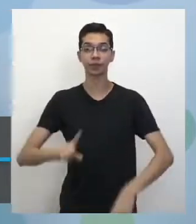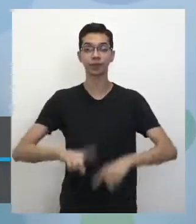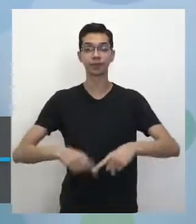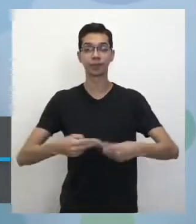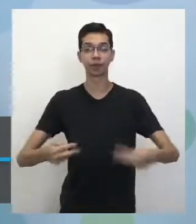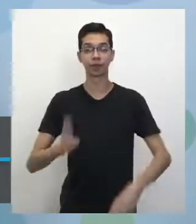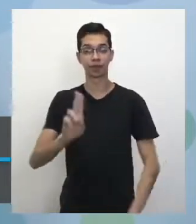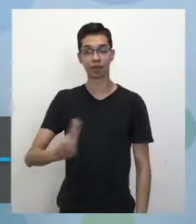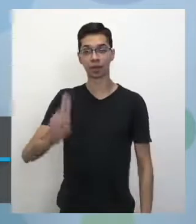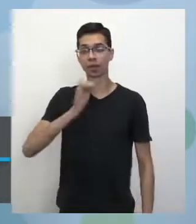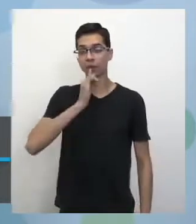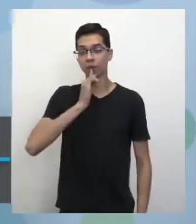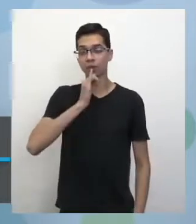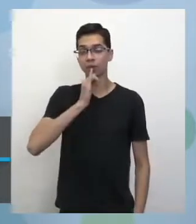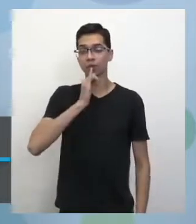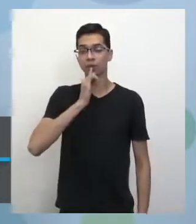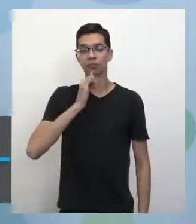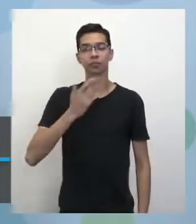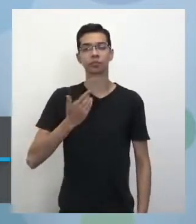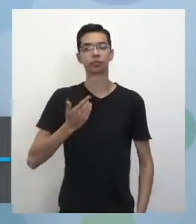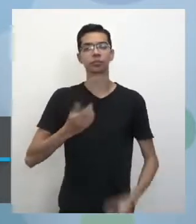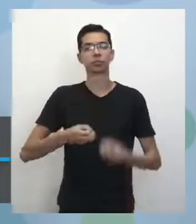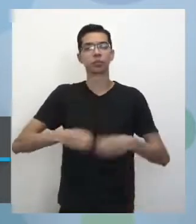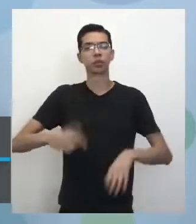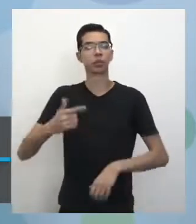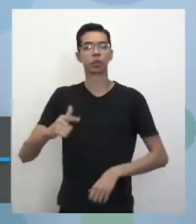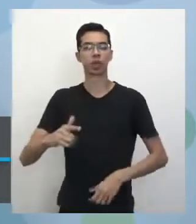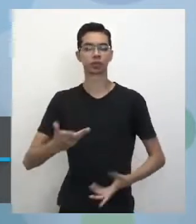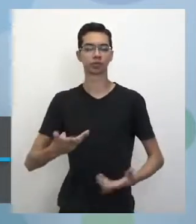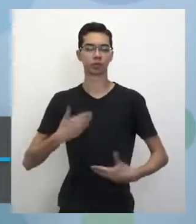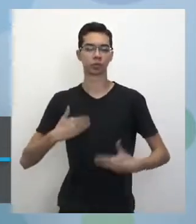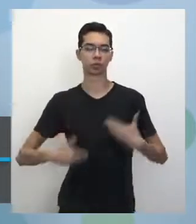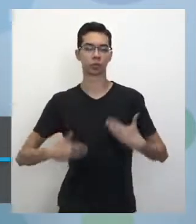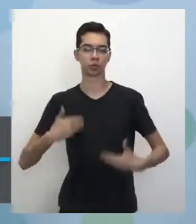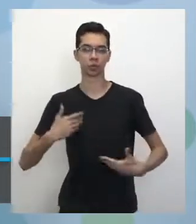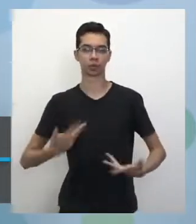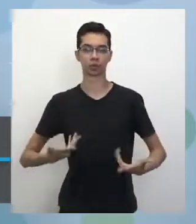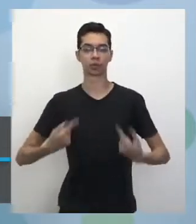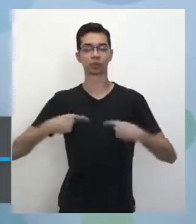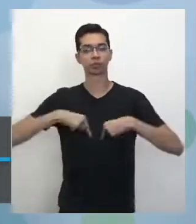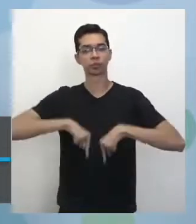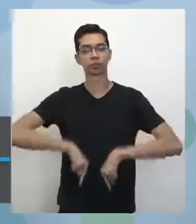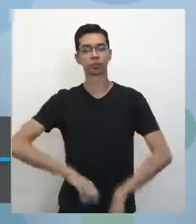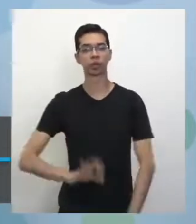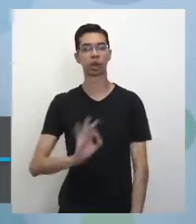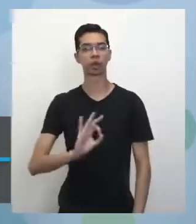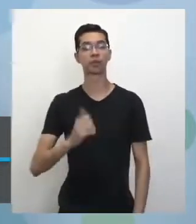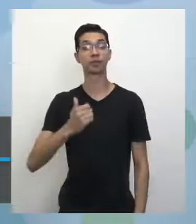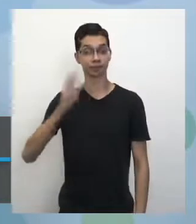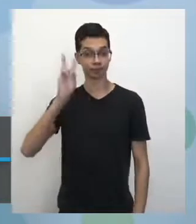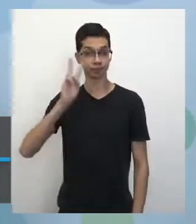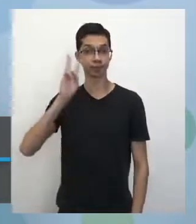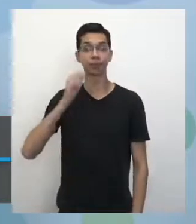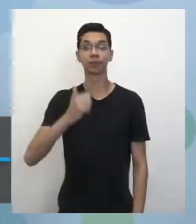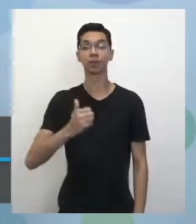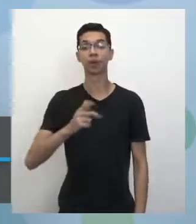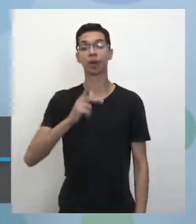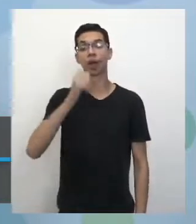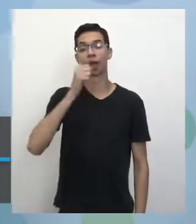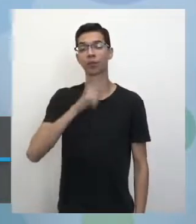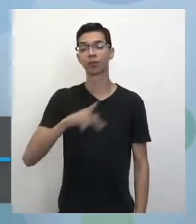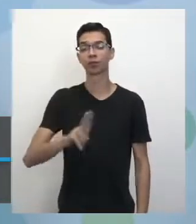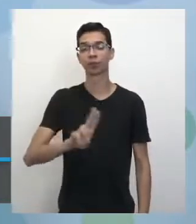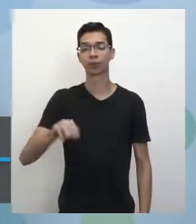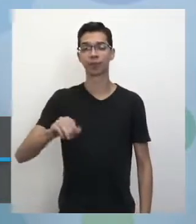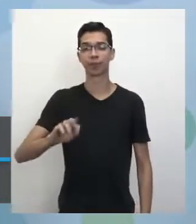trazem contraindicação ao organismo, né? Exato. Bem lembrado, professor. Eu só focou a pessoa Márcia, né? Economia,